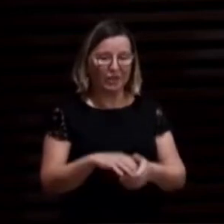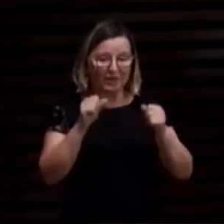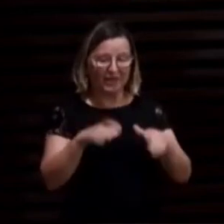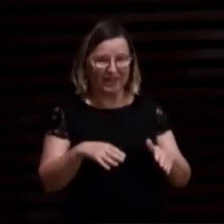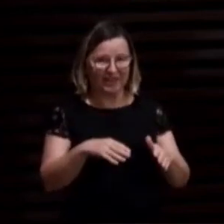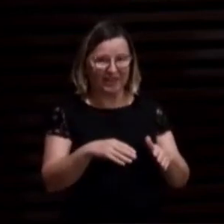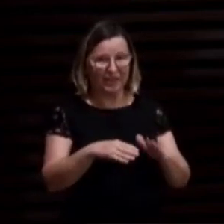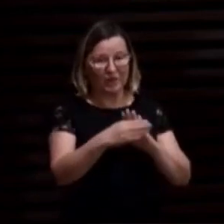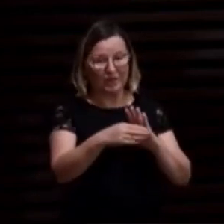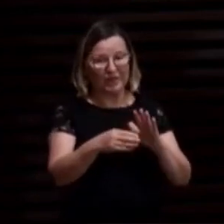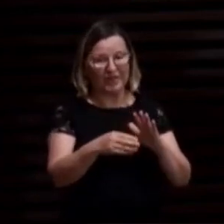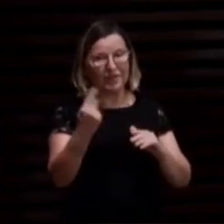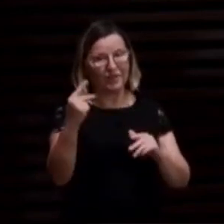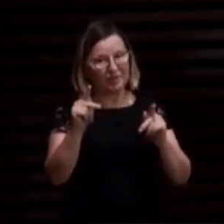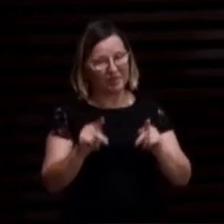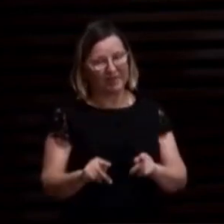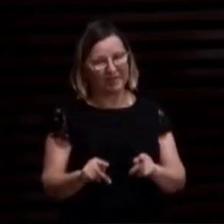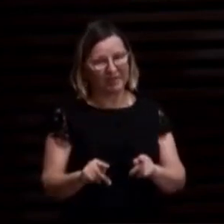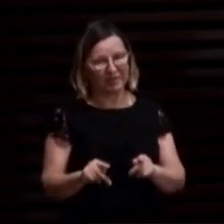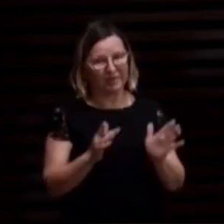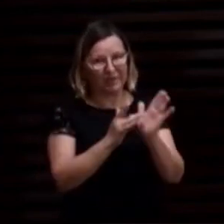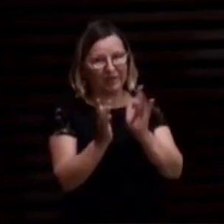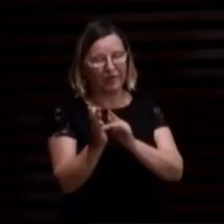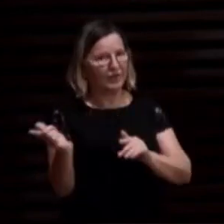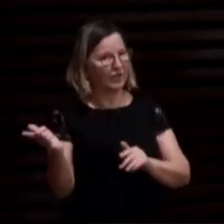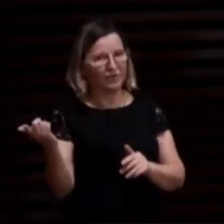Ele não veio para transformar,